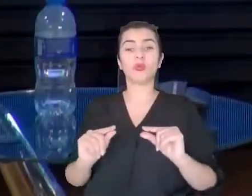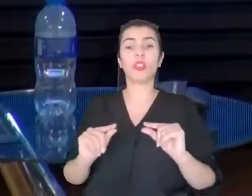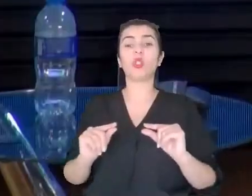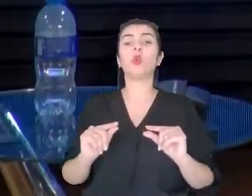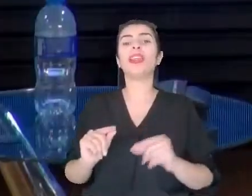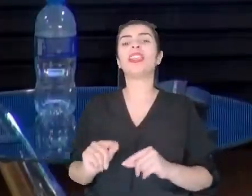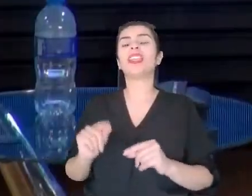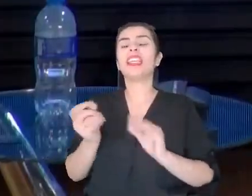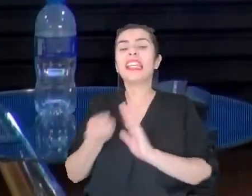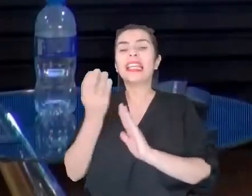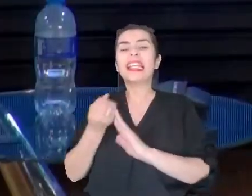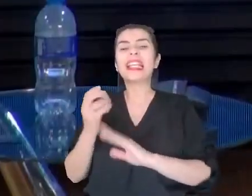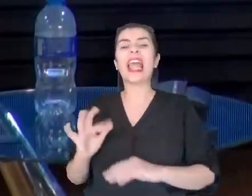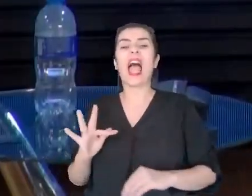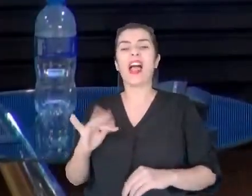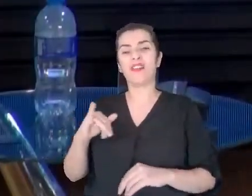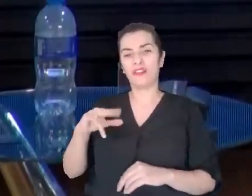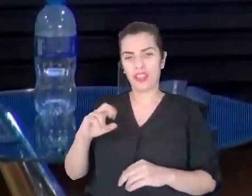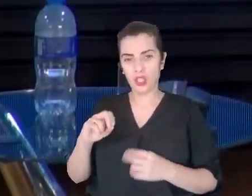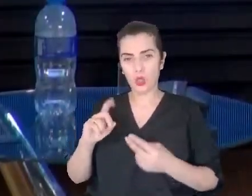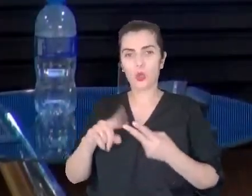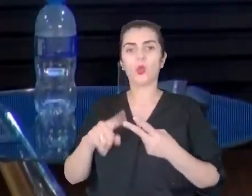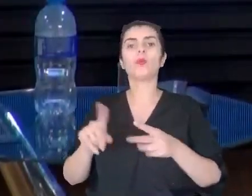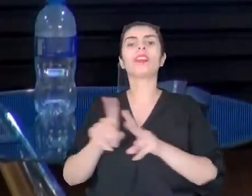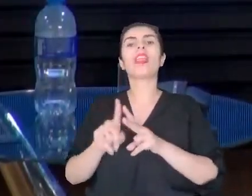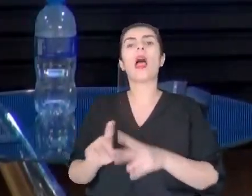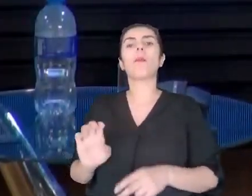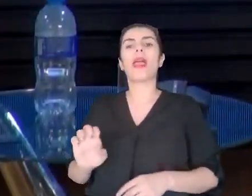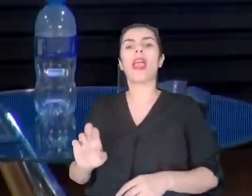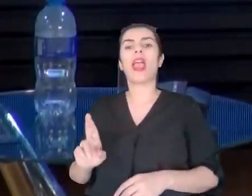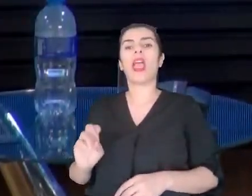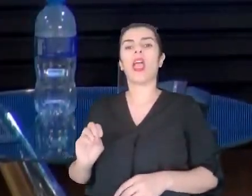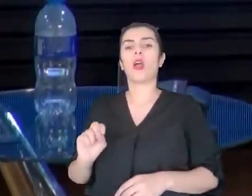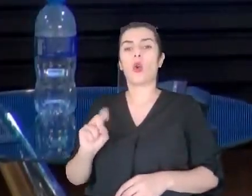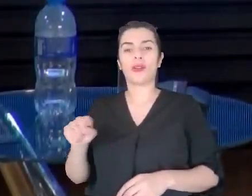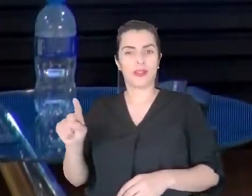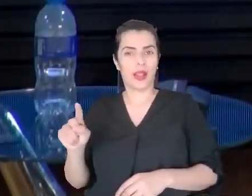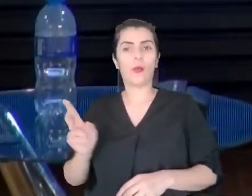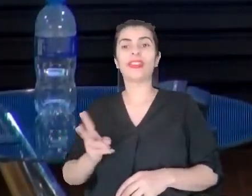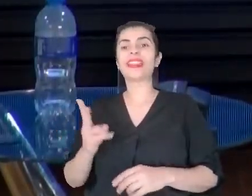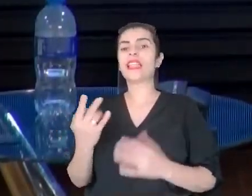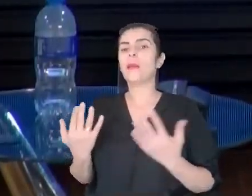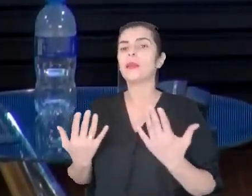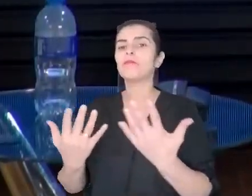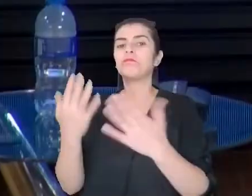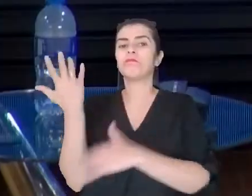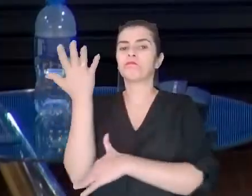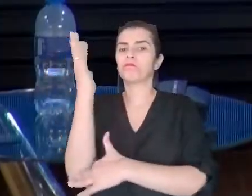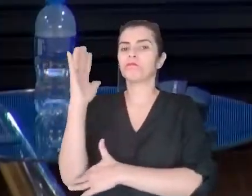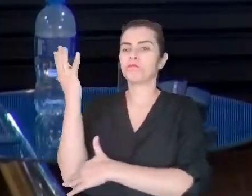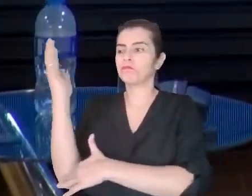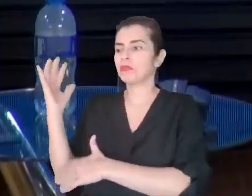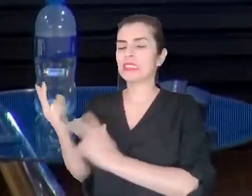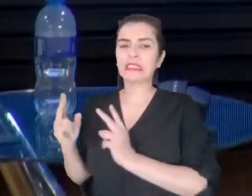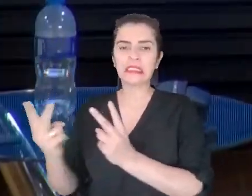né, processos erosivos, né? Então, a gente sempre está com a vegetação e a drenagem, né,